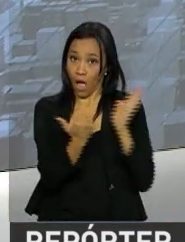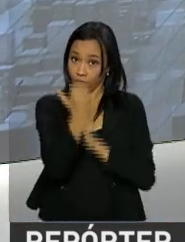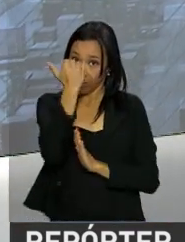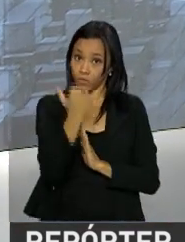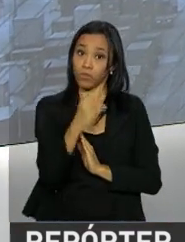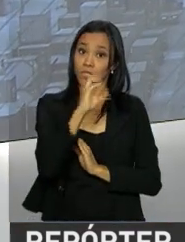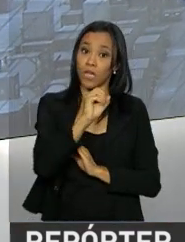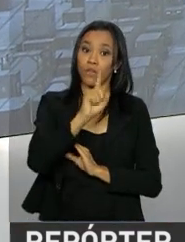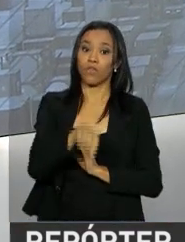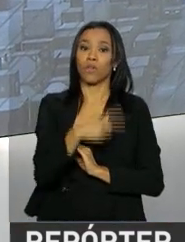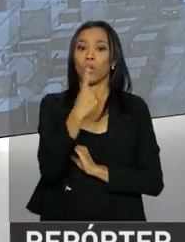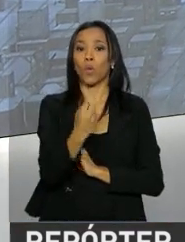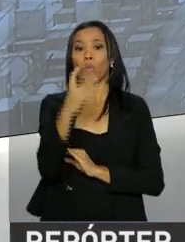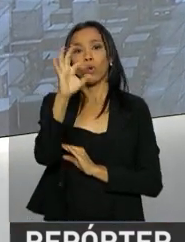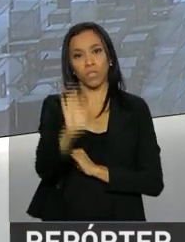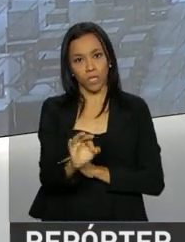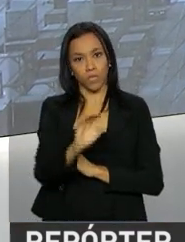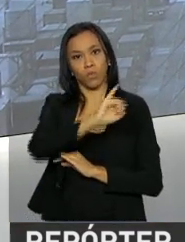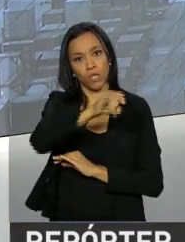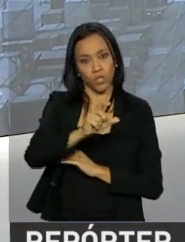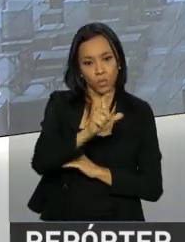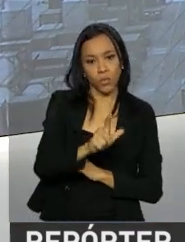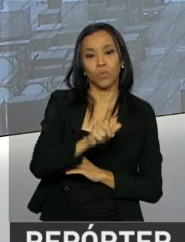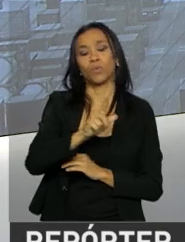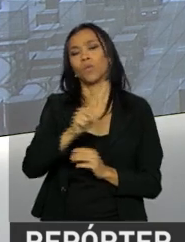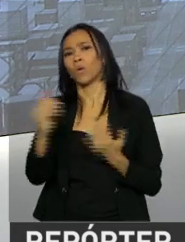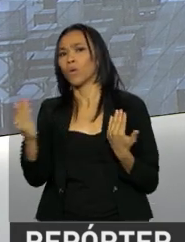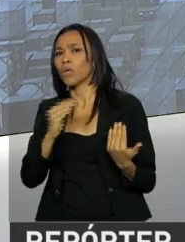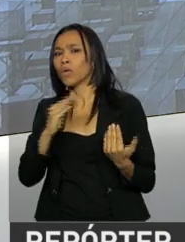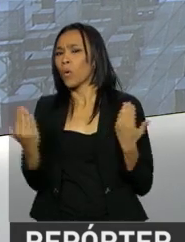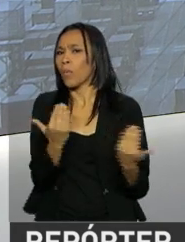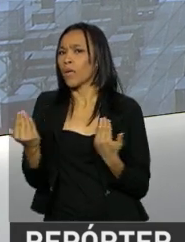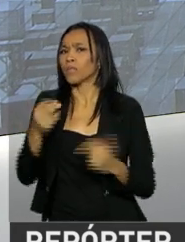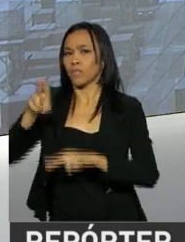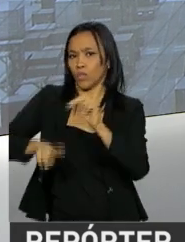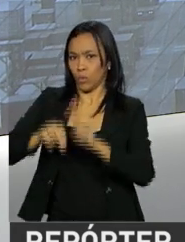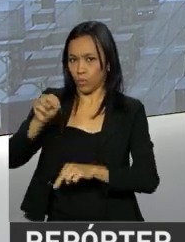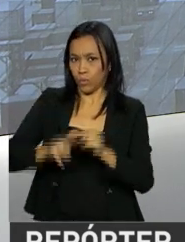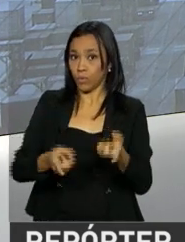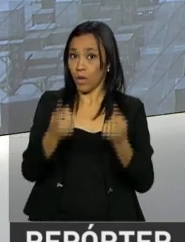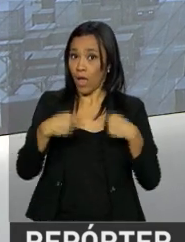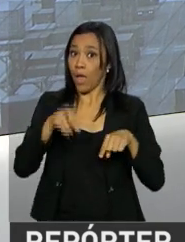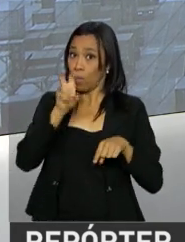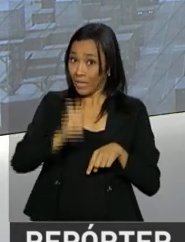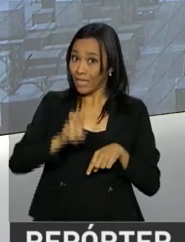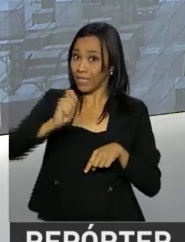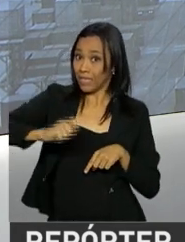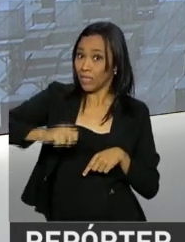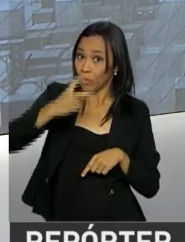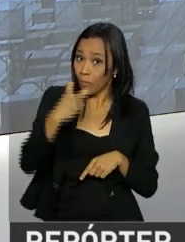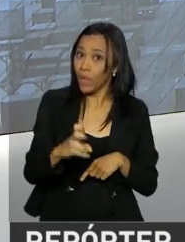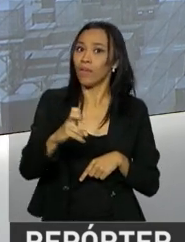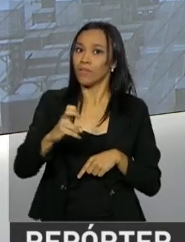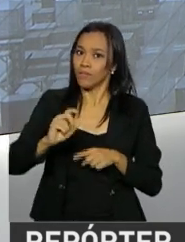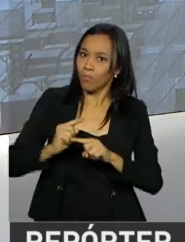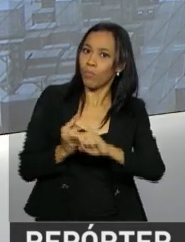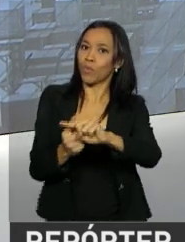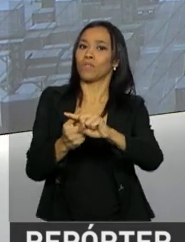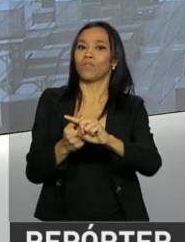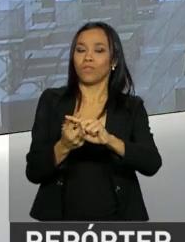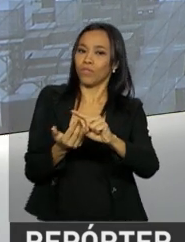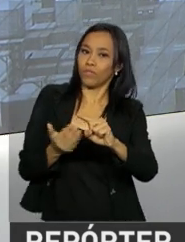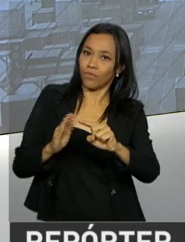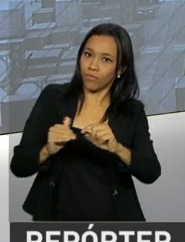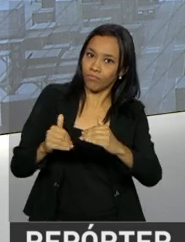de 0,1% em julho, na comparação de junho. É o quinto mês seguido de resultado positivo,